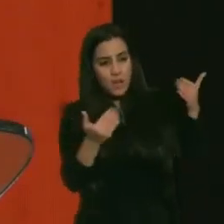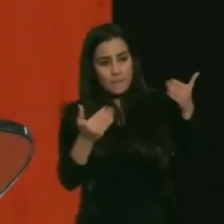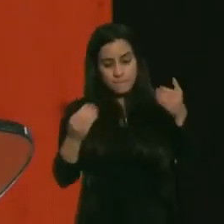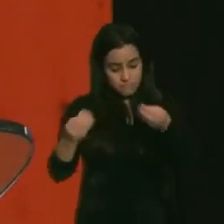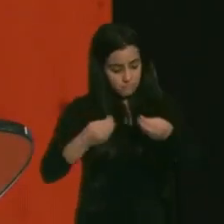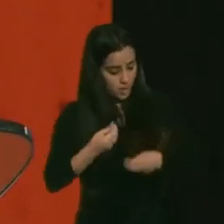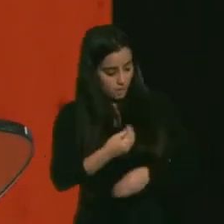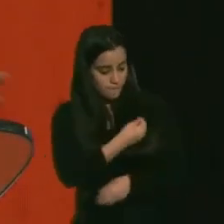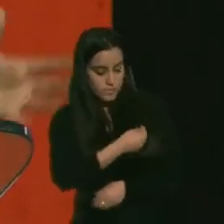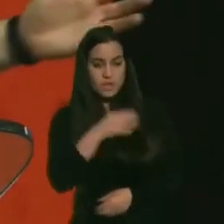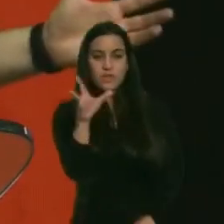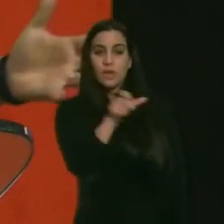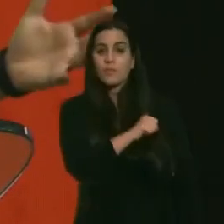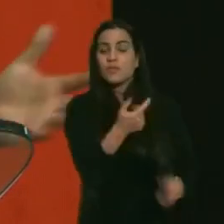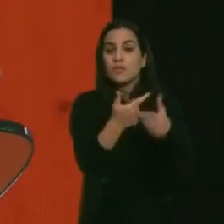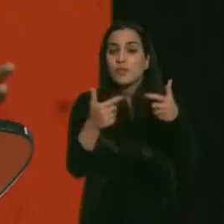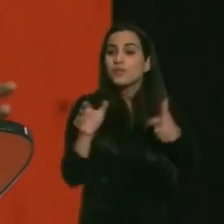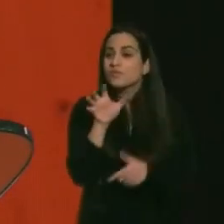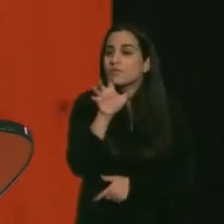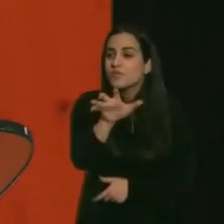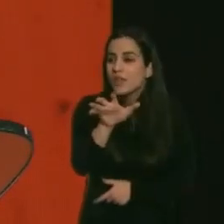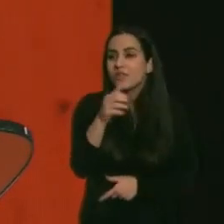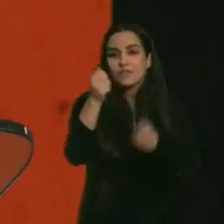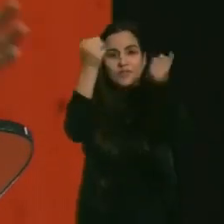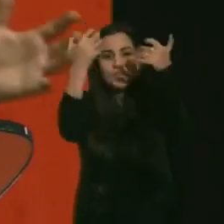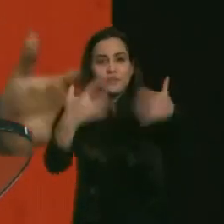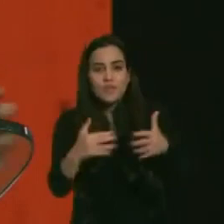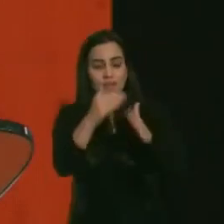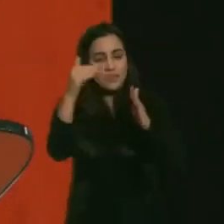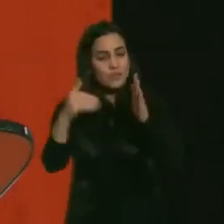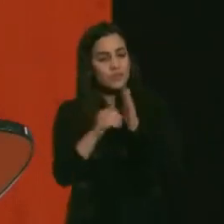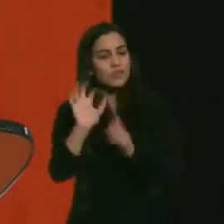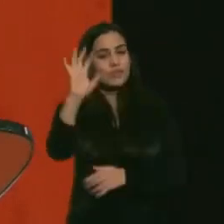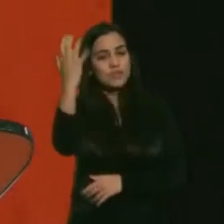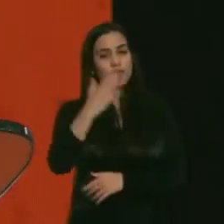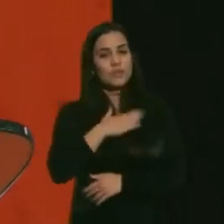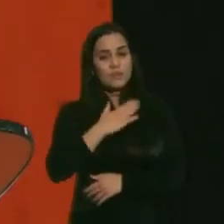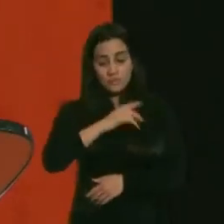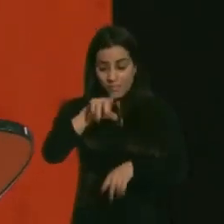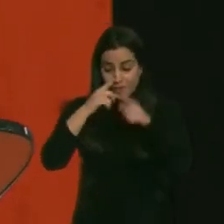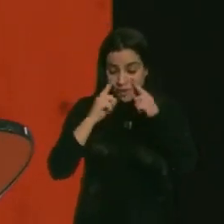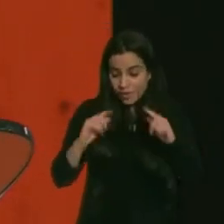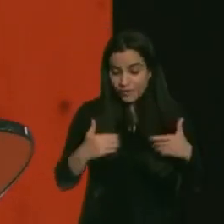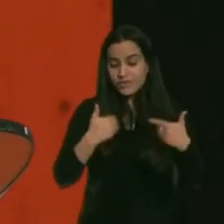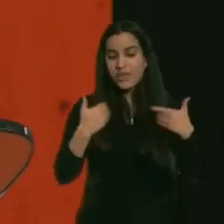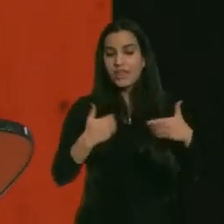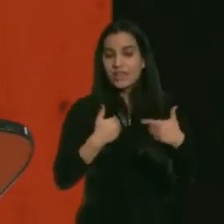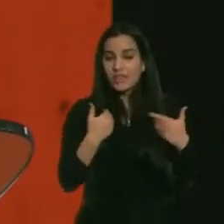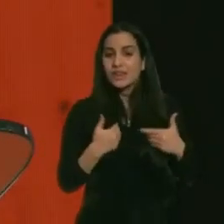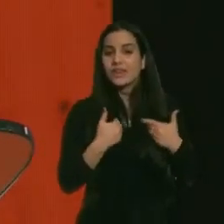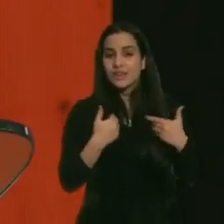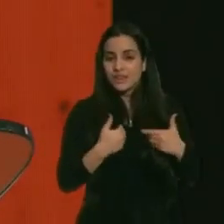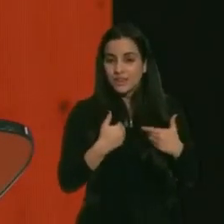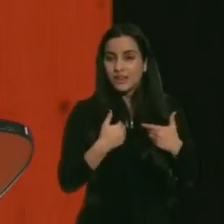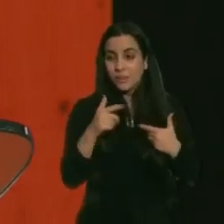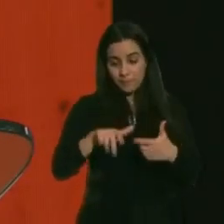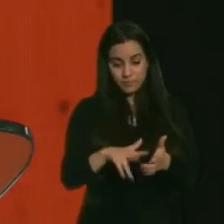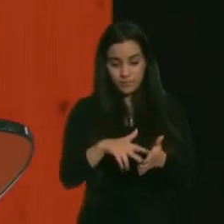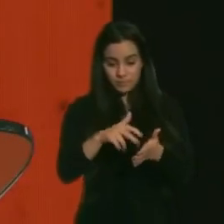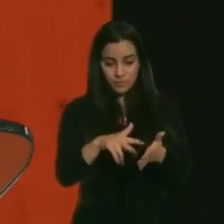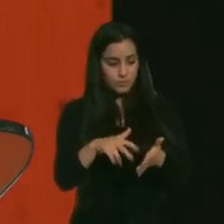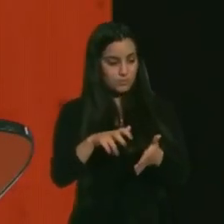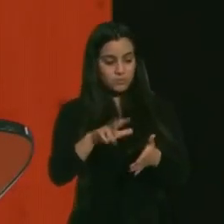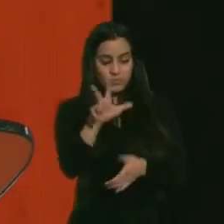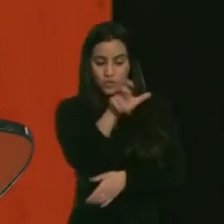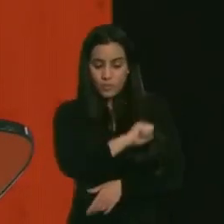amor, pois não acho outra maneira de escrever tudo aquilo que se passou comigo. Eu chorava de alegria profunda, urrava de amor e